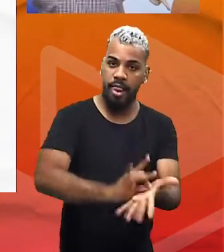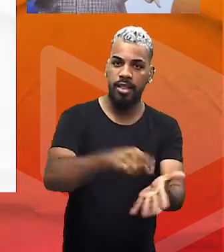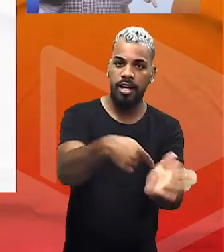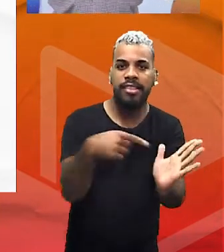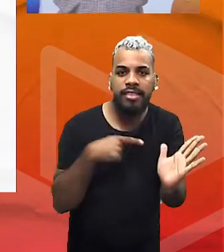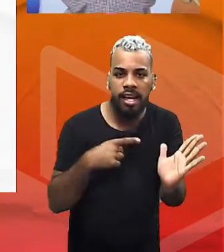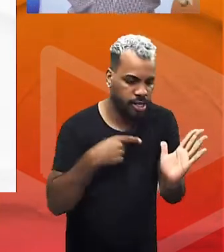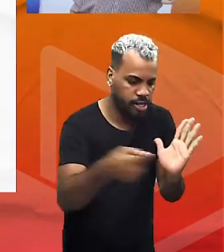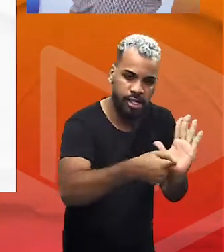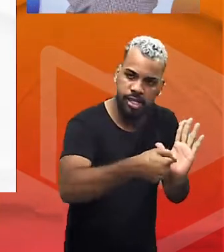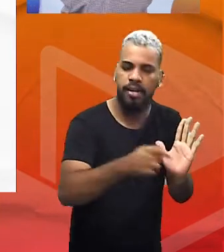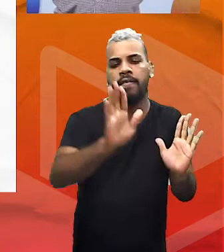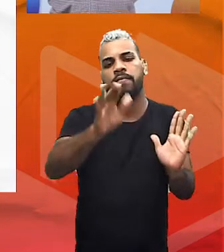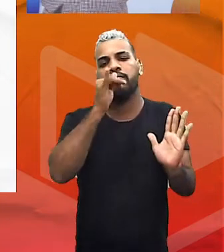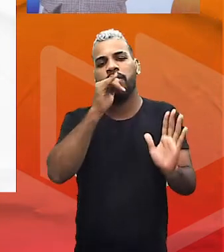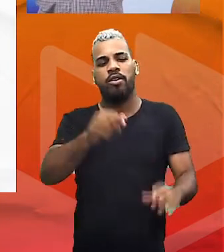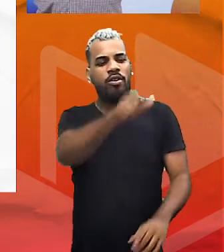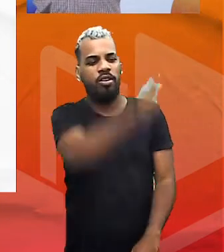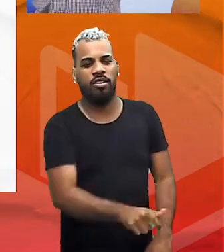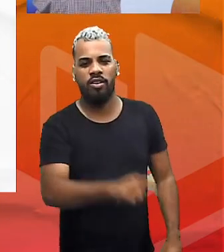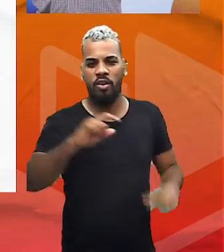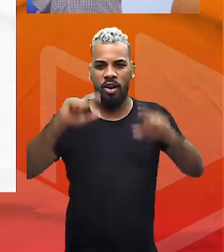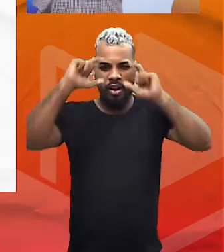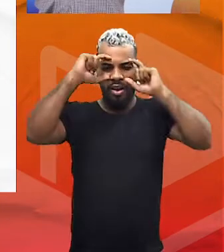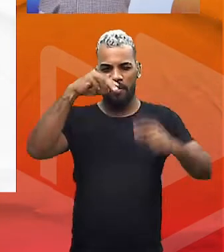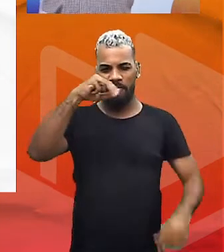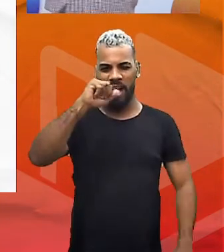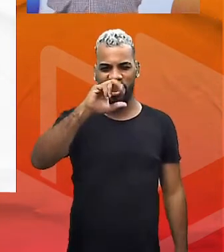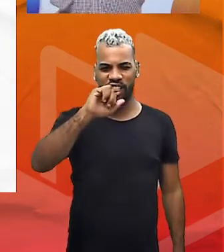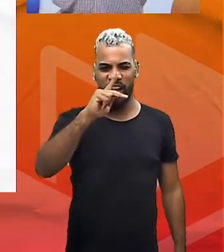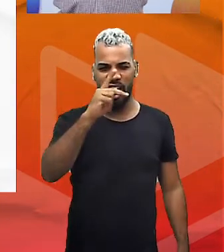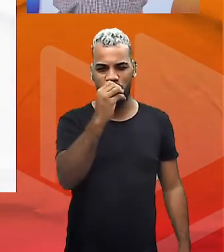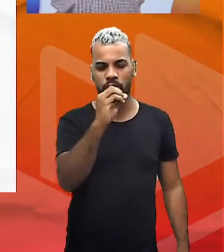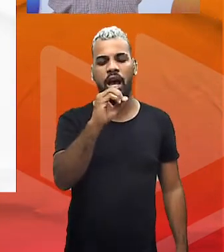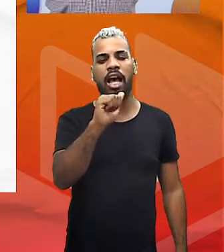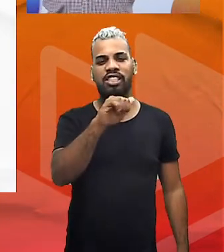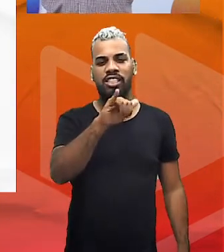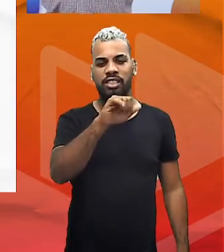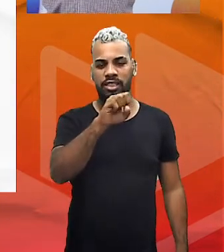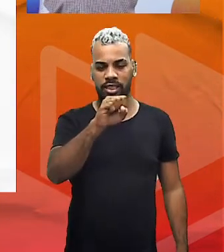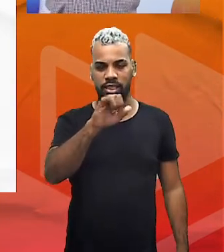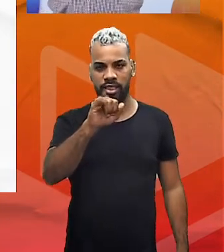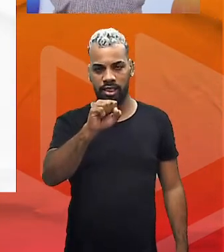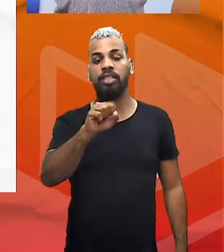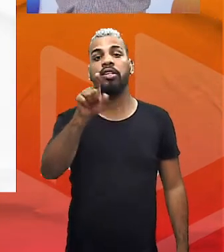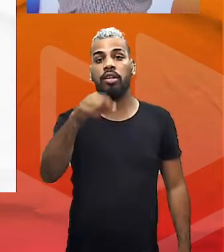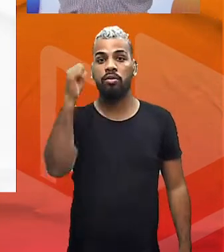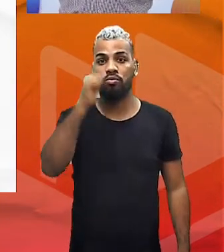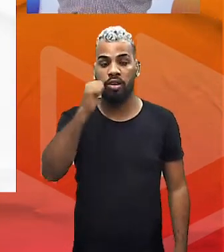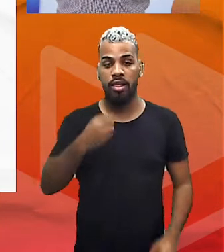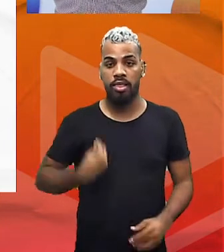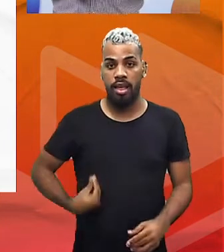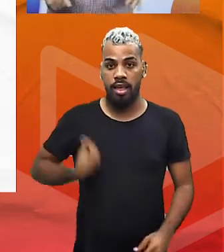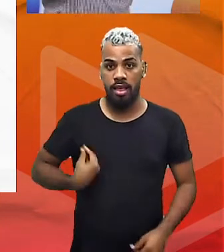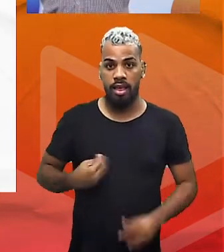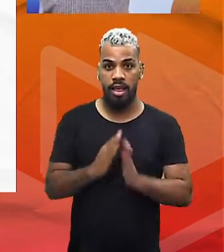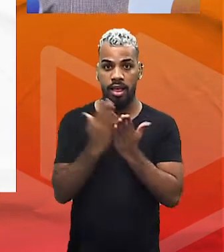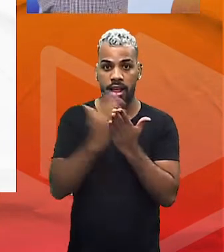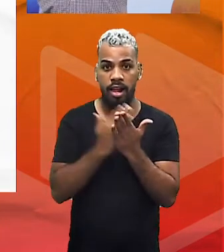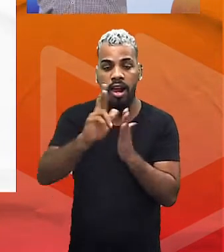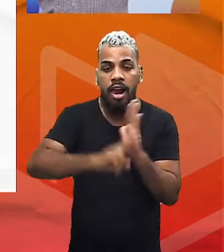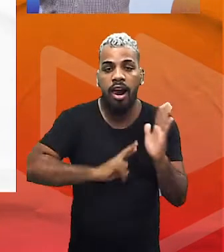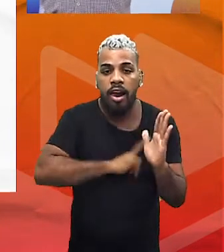nos romances de Machado de Assis, a personagem feminina nos romances românticos de Machado de Assis